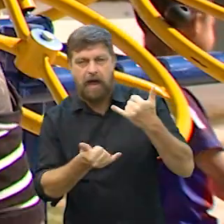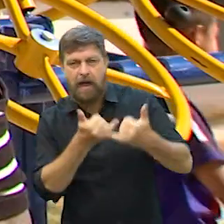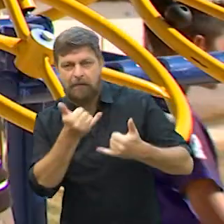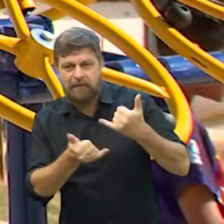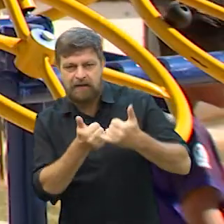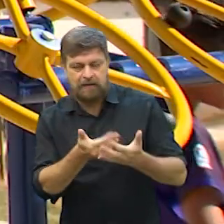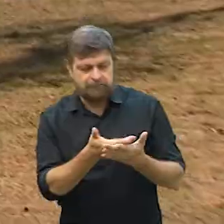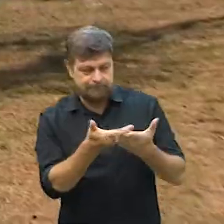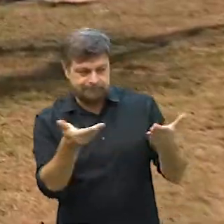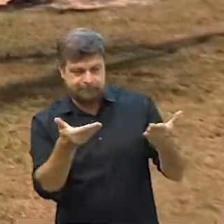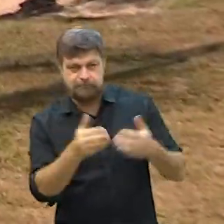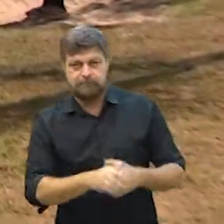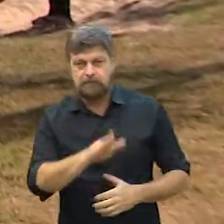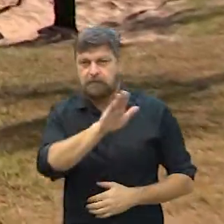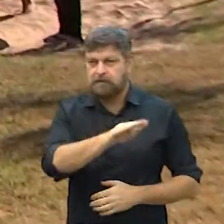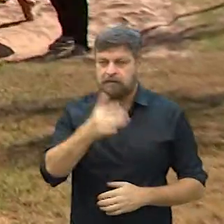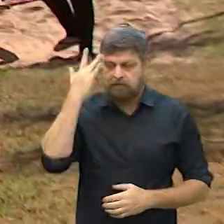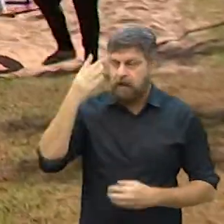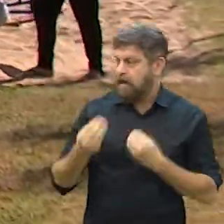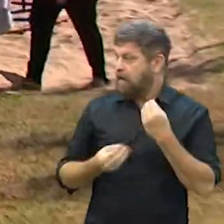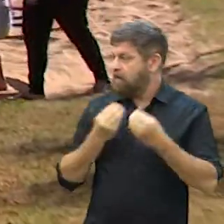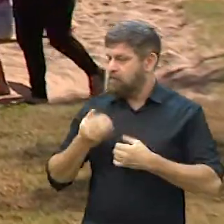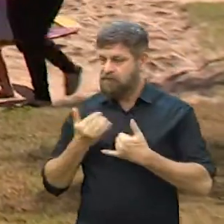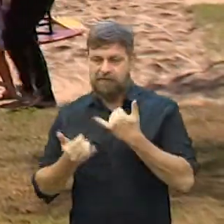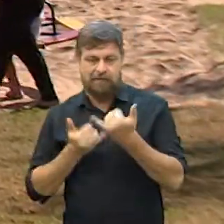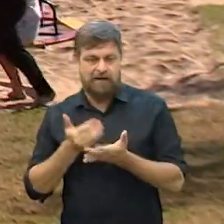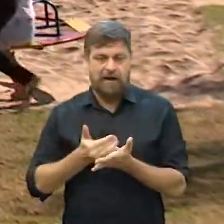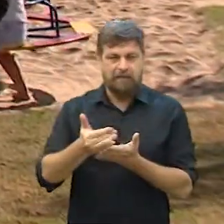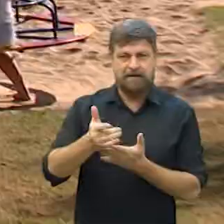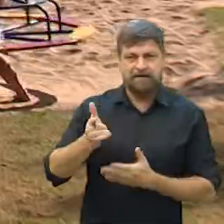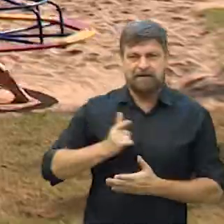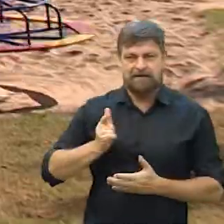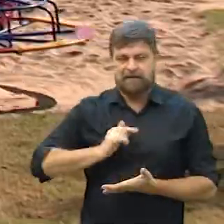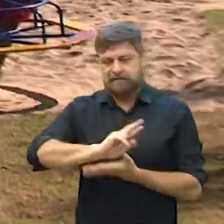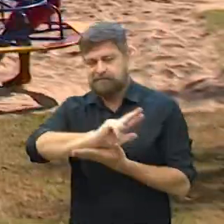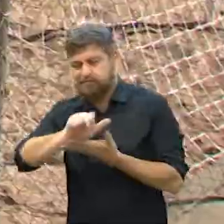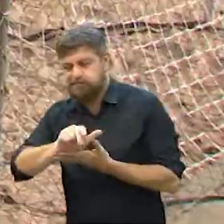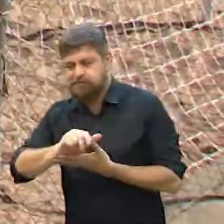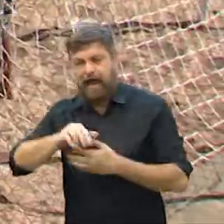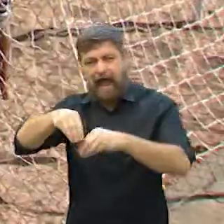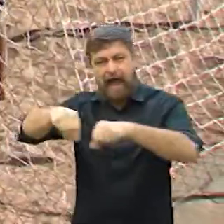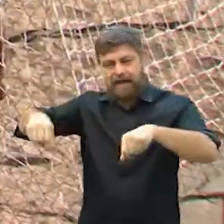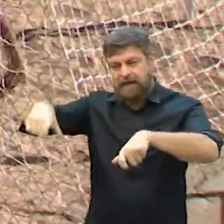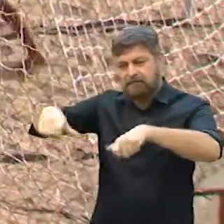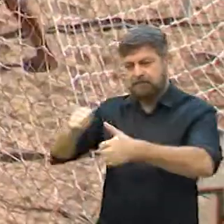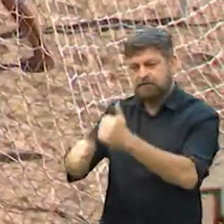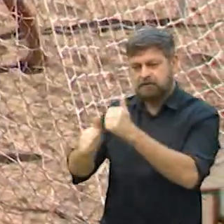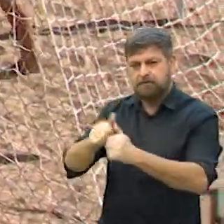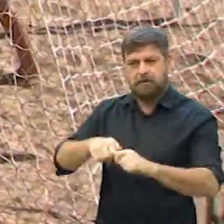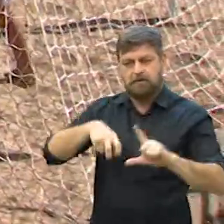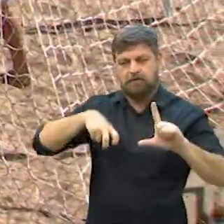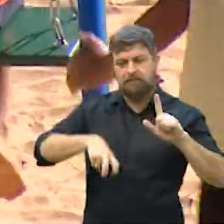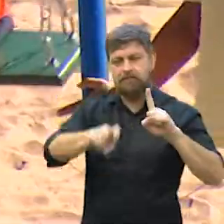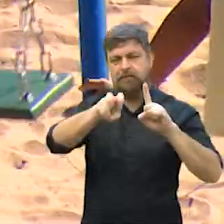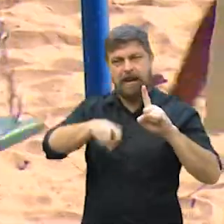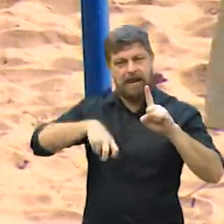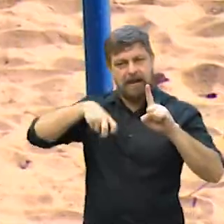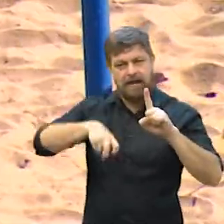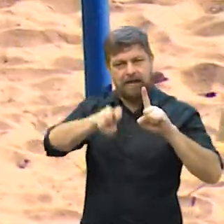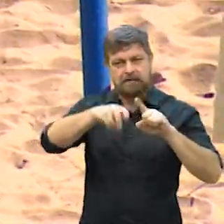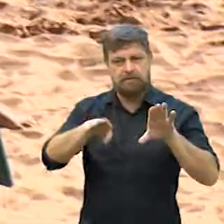campinho para as crianças brincar a criançada nem sabe por onde começar a brincar tem diversão no campinho de areia